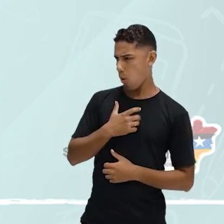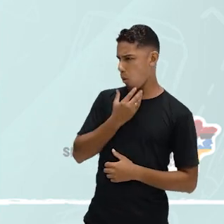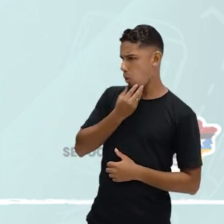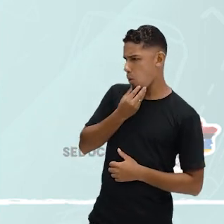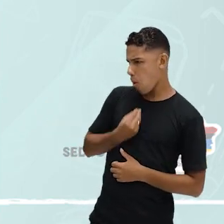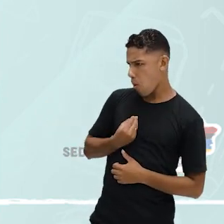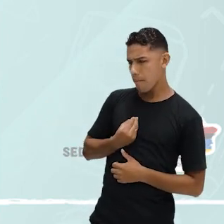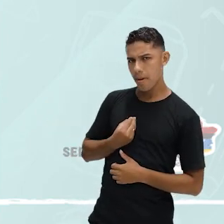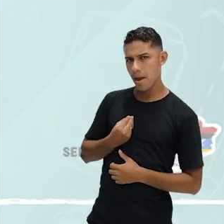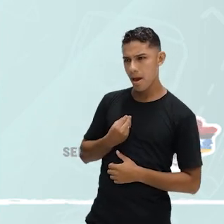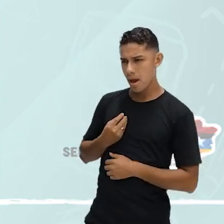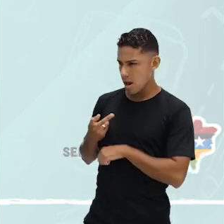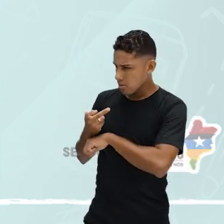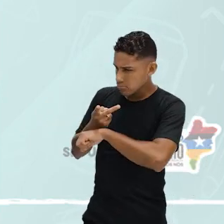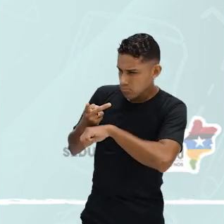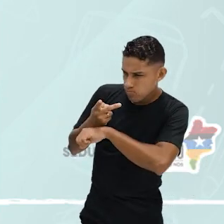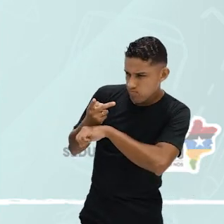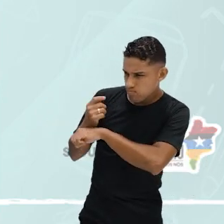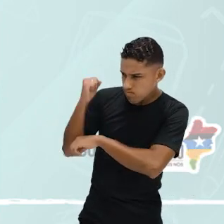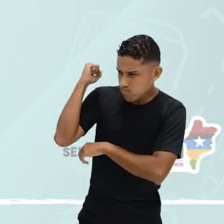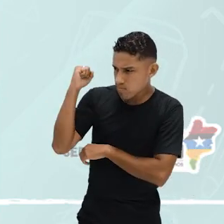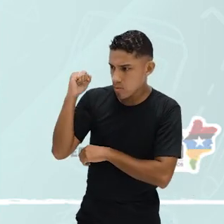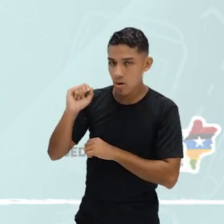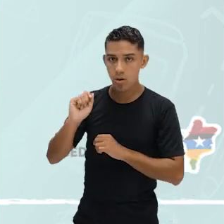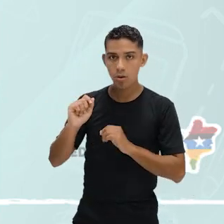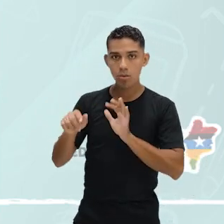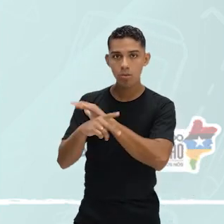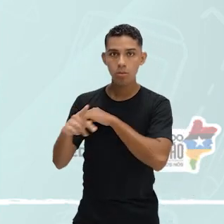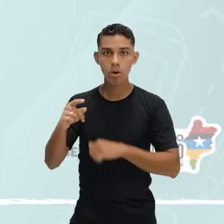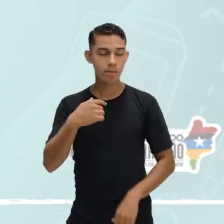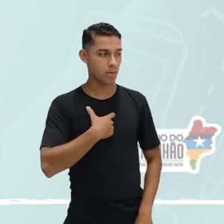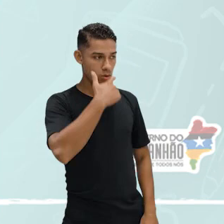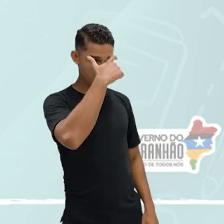expressão? O homem é o lobo do próprio homem.